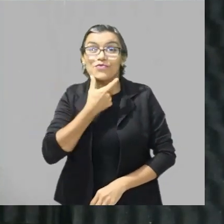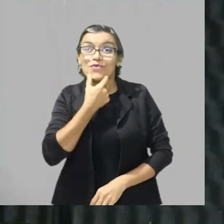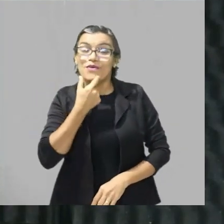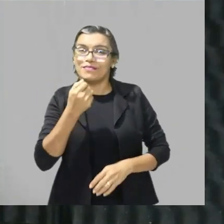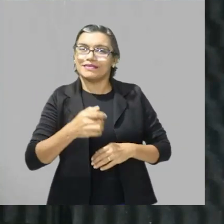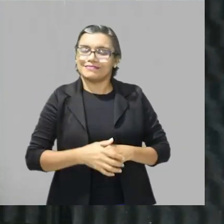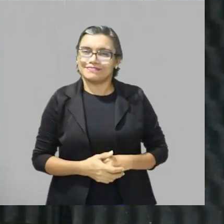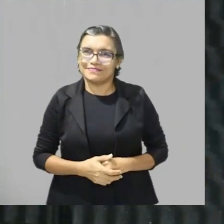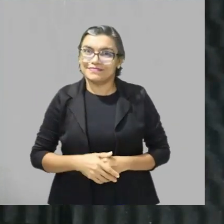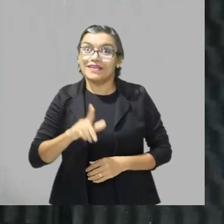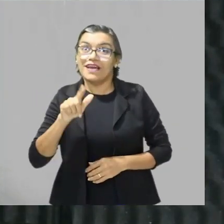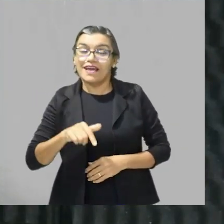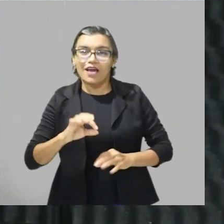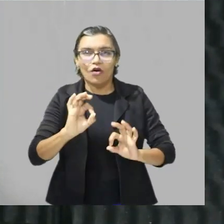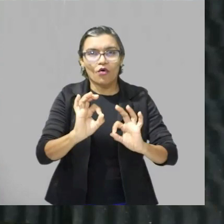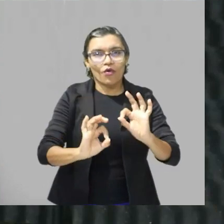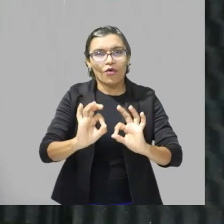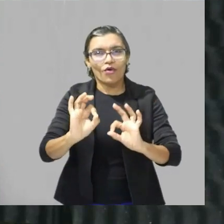sistematização organizar